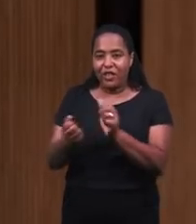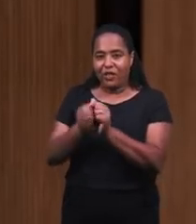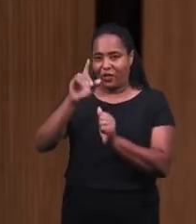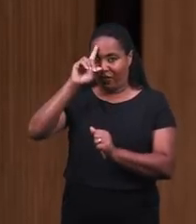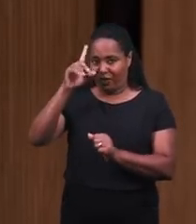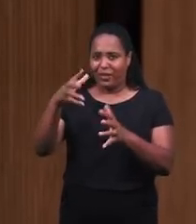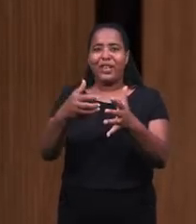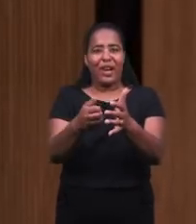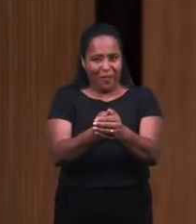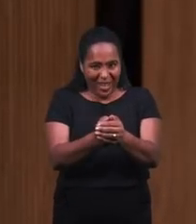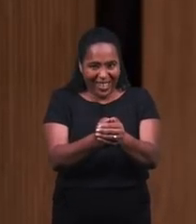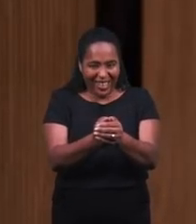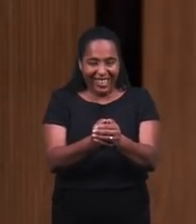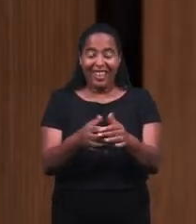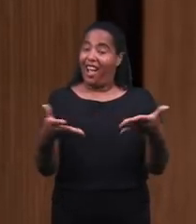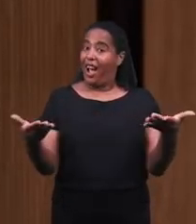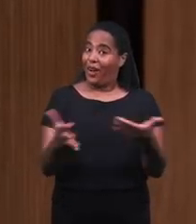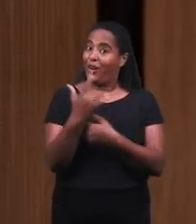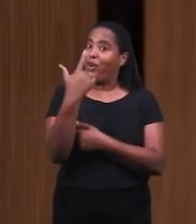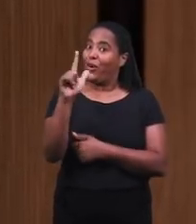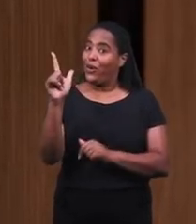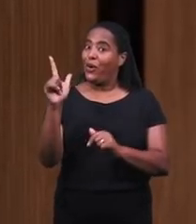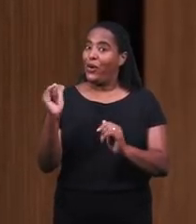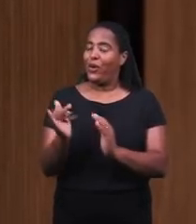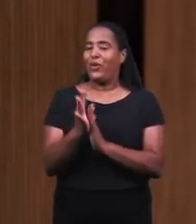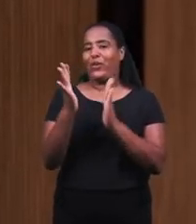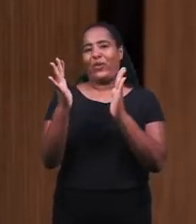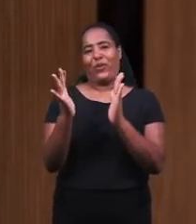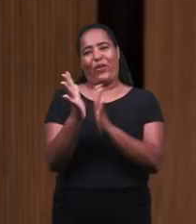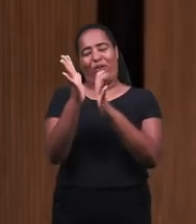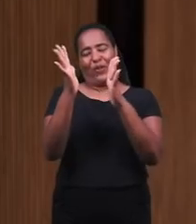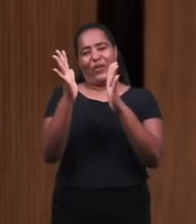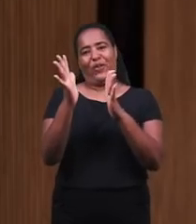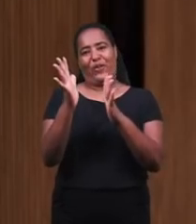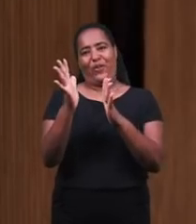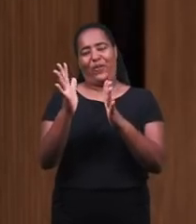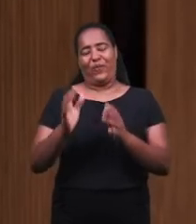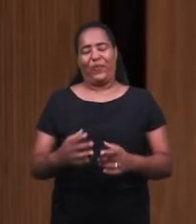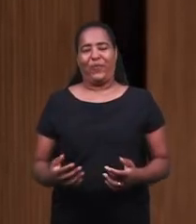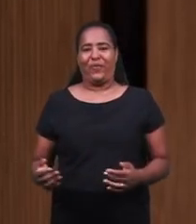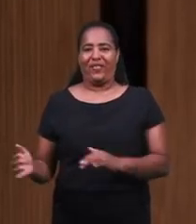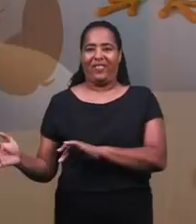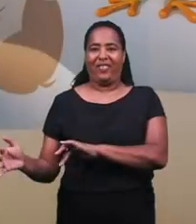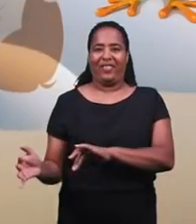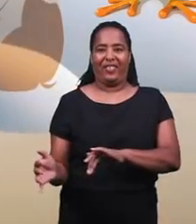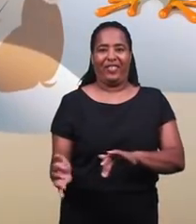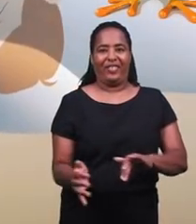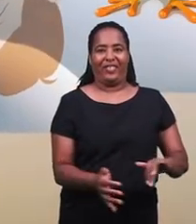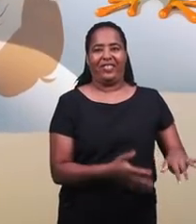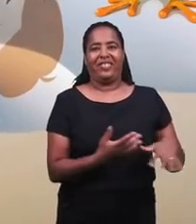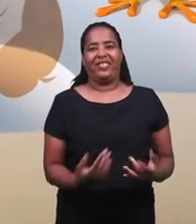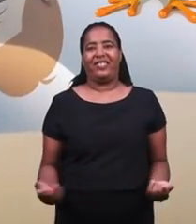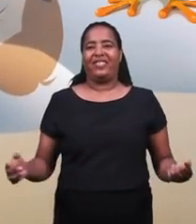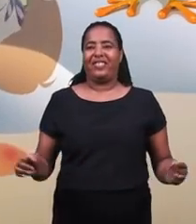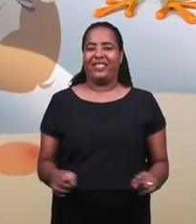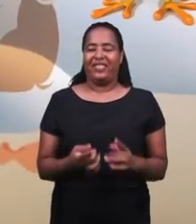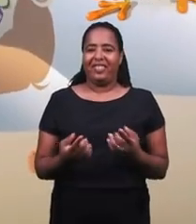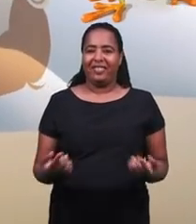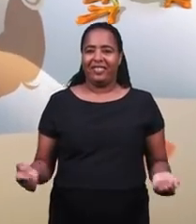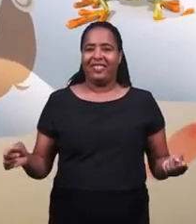Deus. Amém? Então vamos cantar um louvor agora. Maravilha é o amor de Deus.